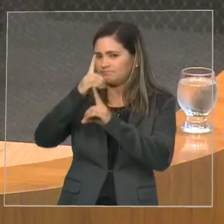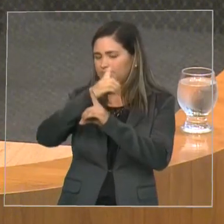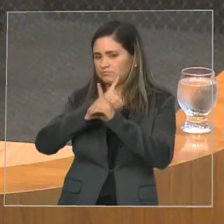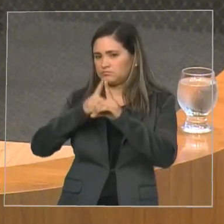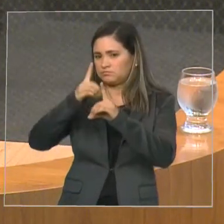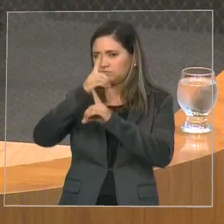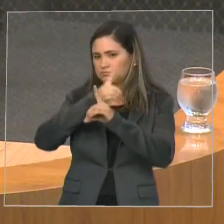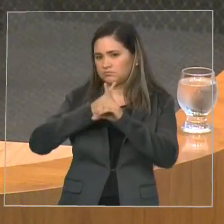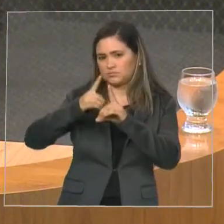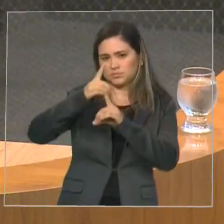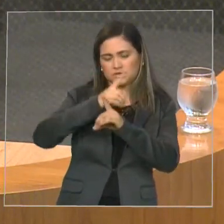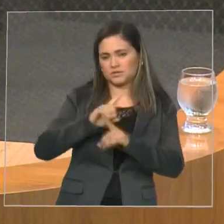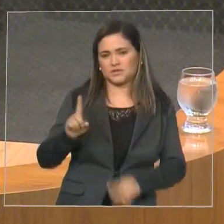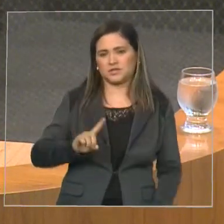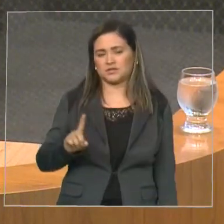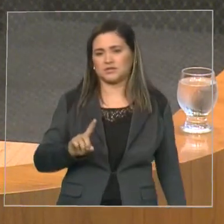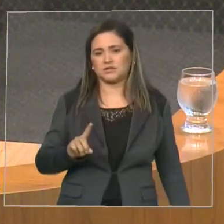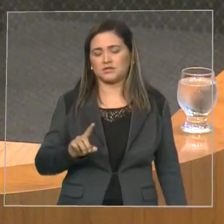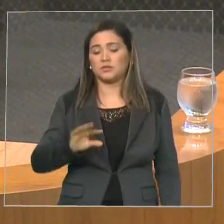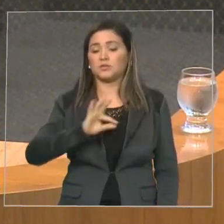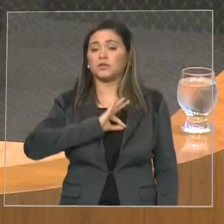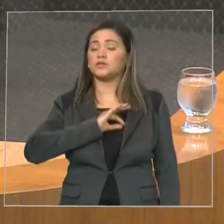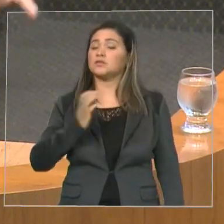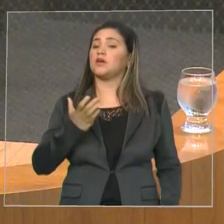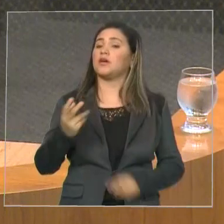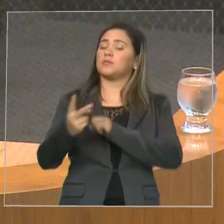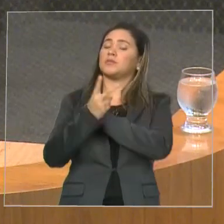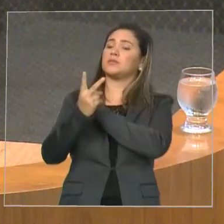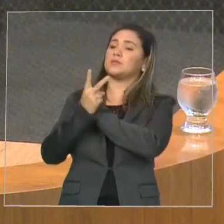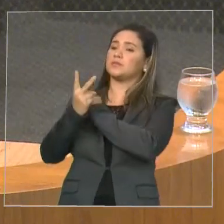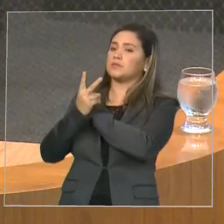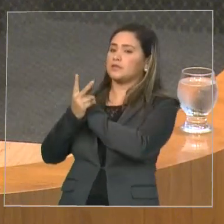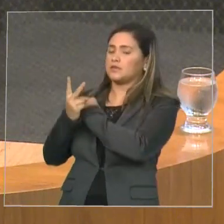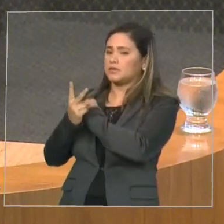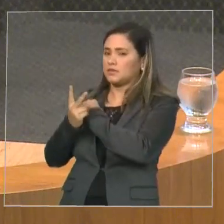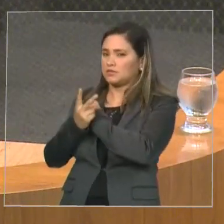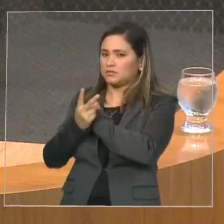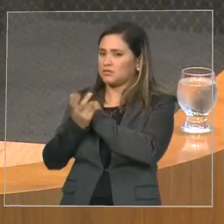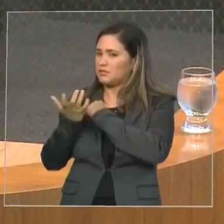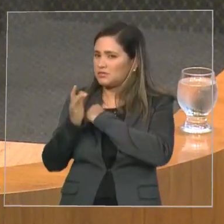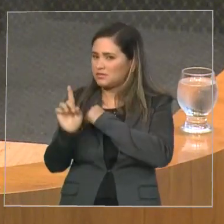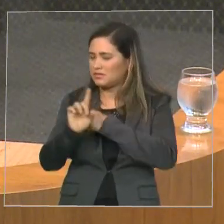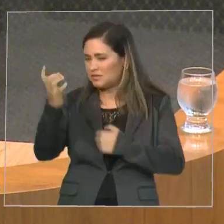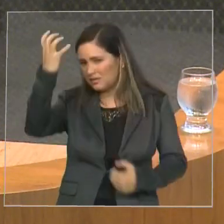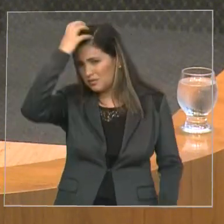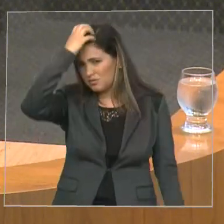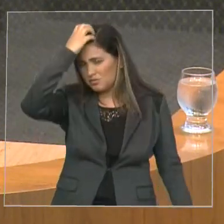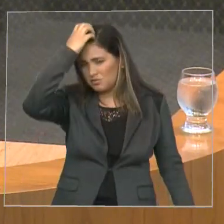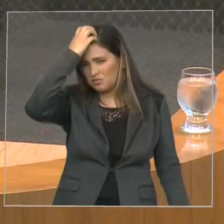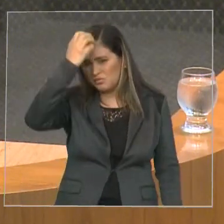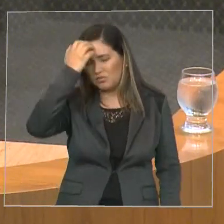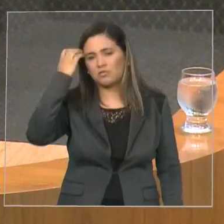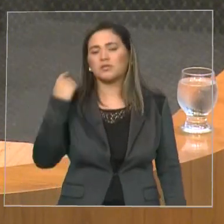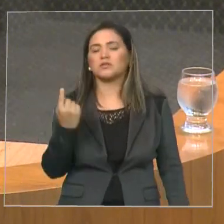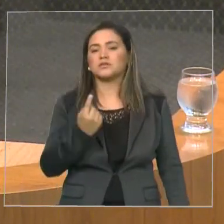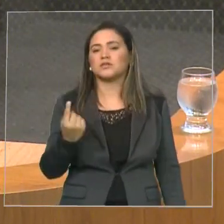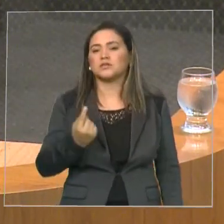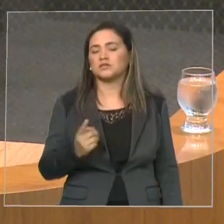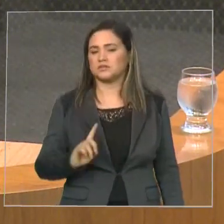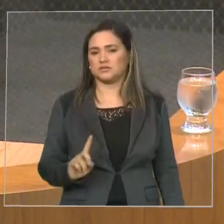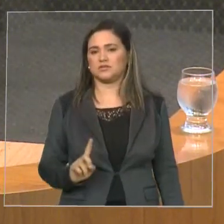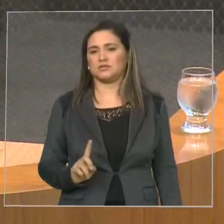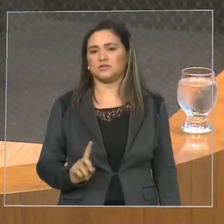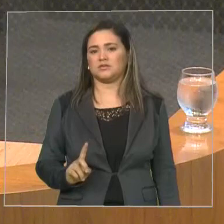os policiais estão querendo se defender. Eles não vão aceitar levar a culpa disso assim, não. E estão mais do que